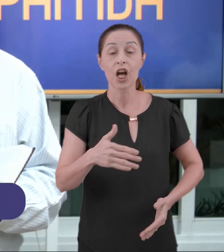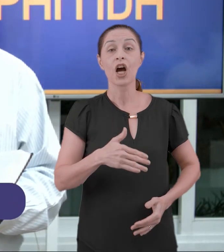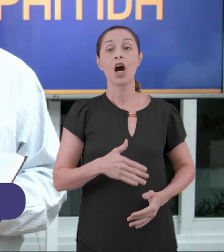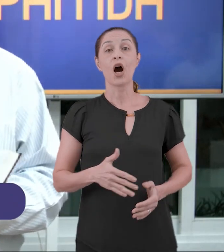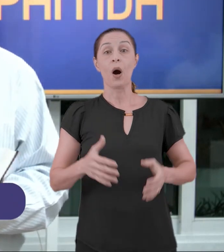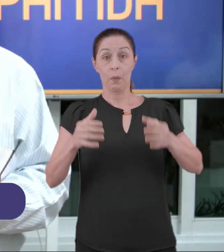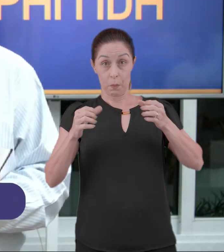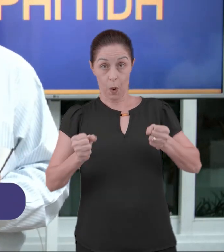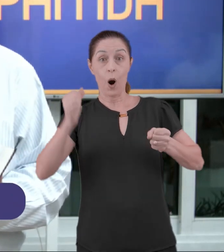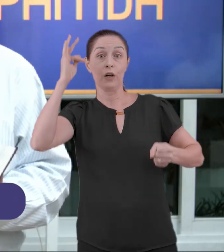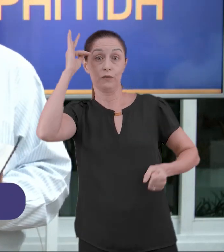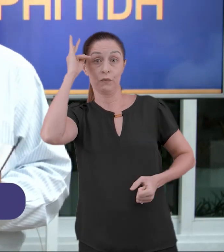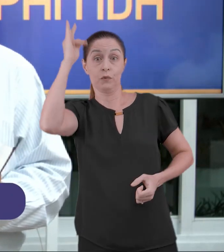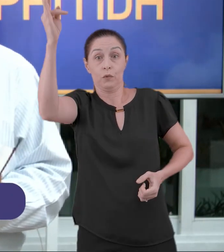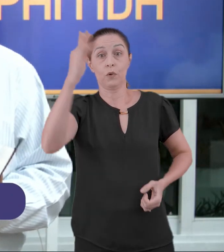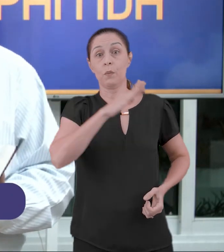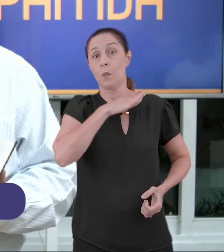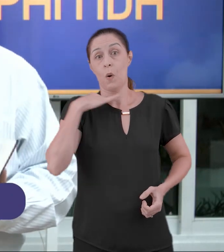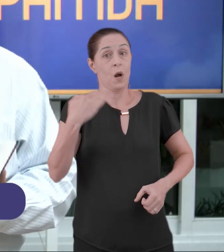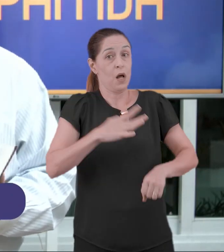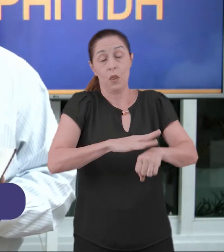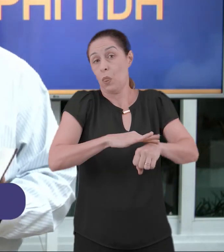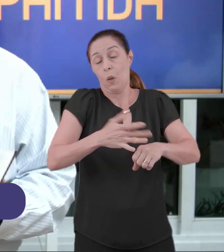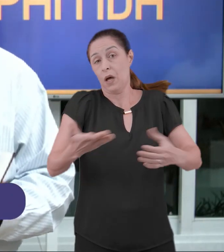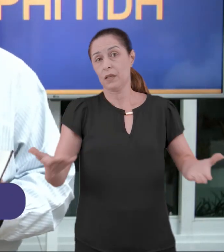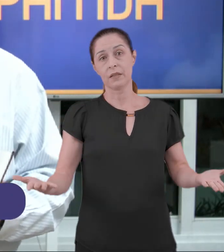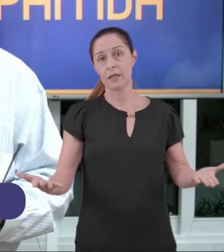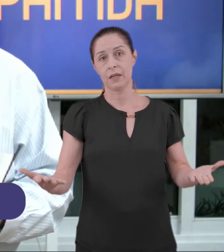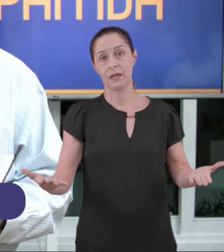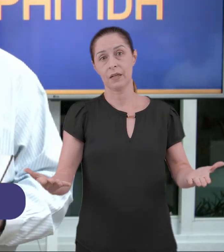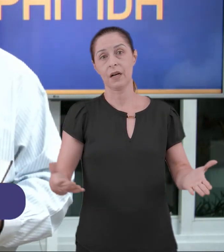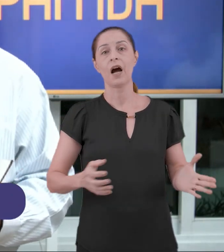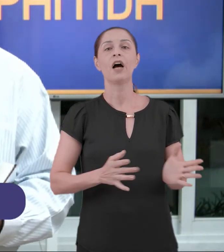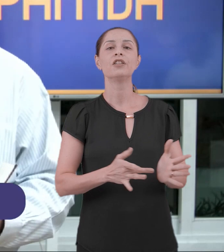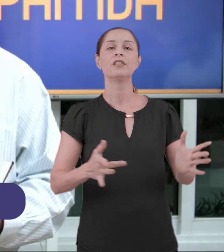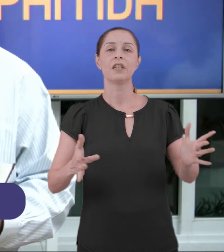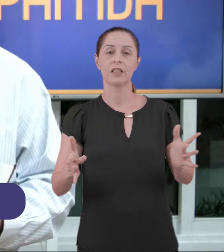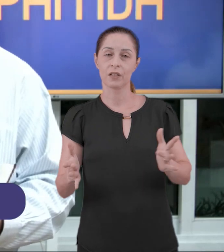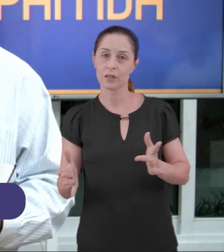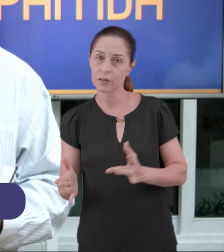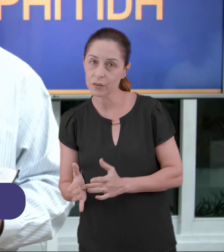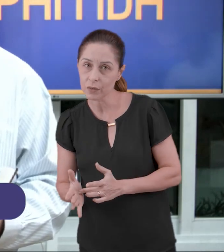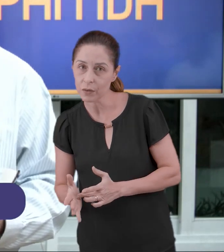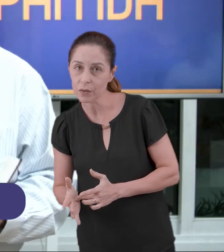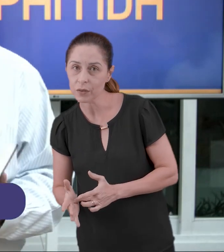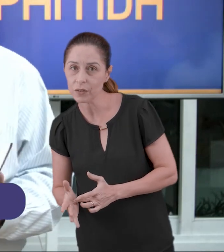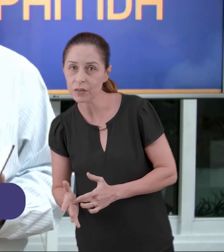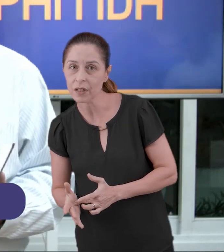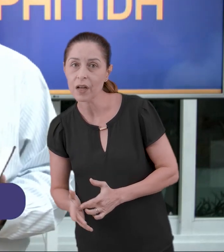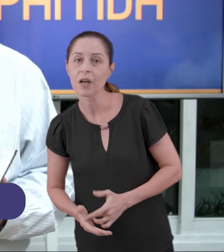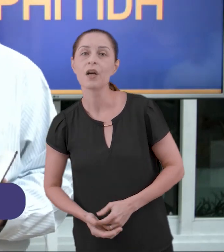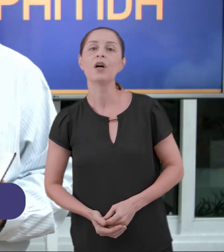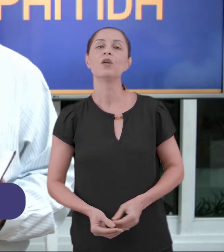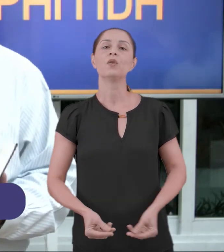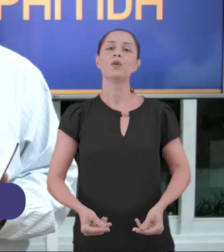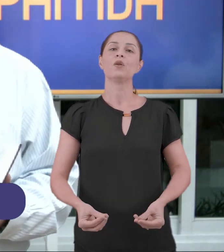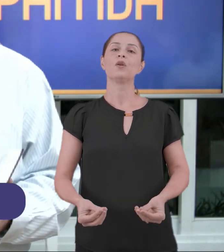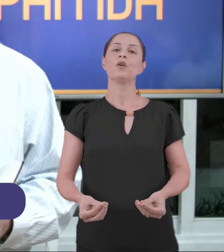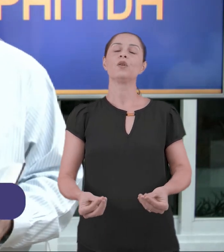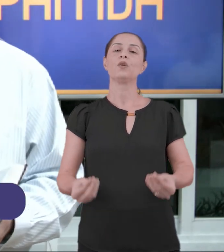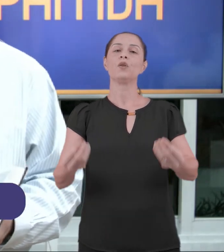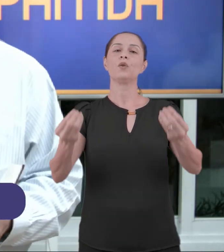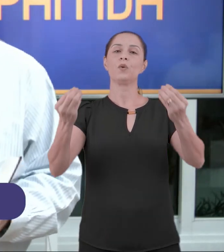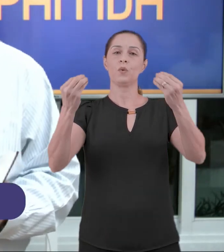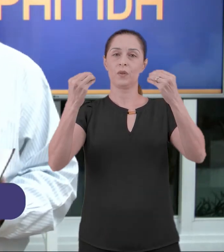doença. Mas Jesus, ele veio, o castigo que nos traz a paz estava sobre